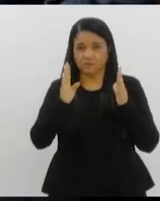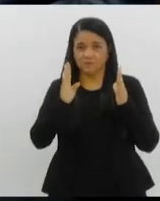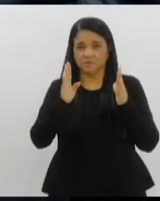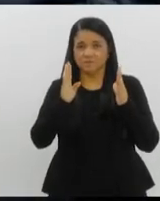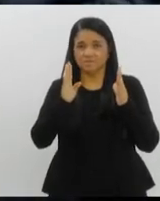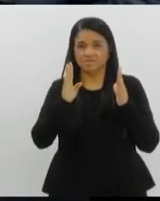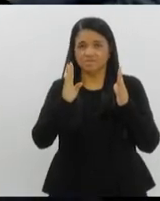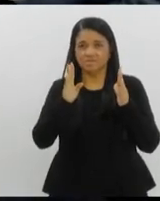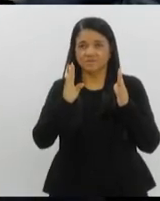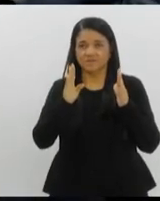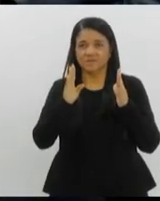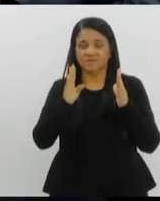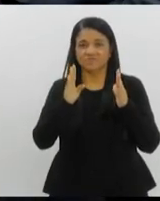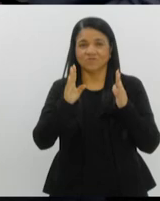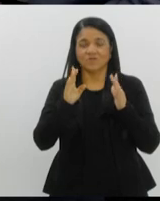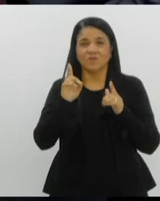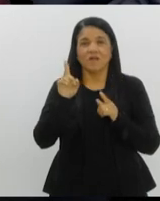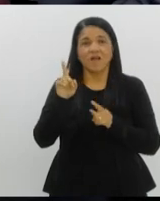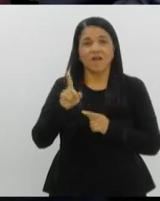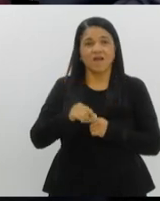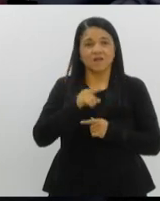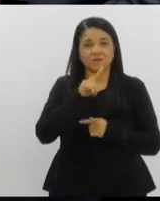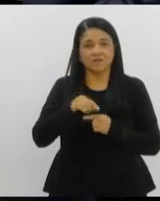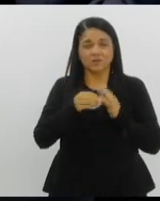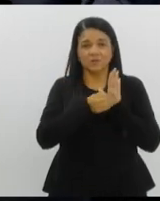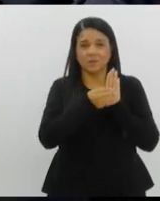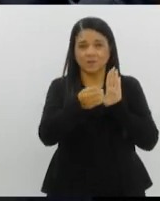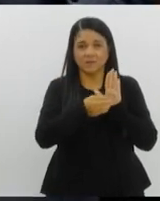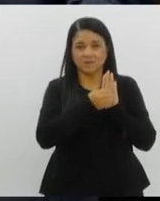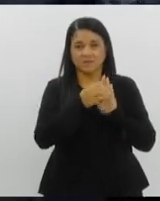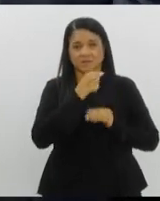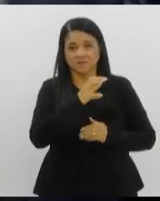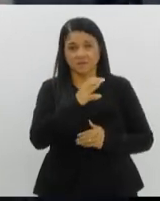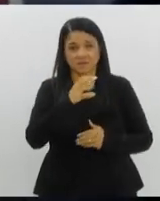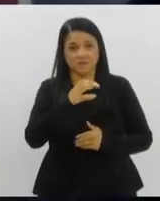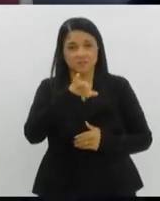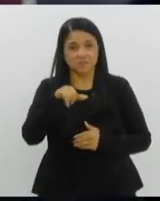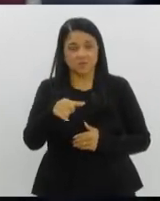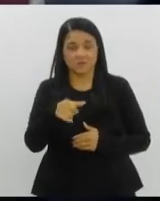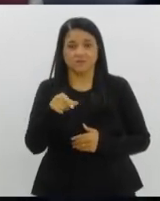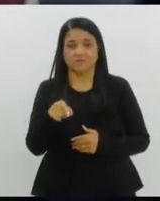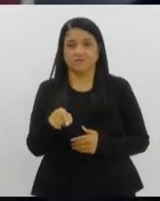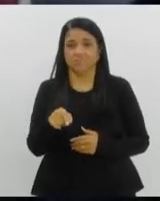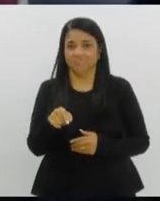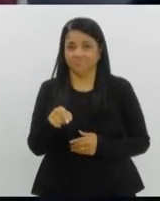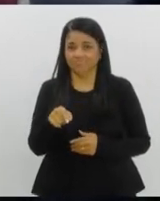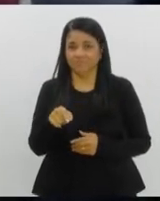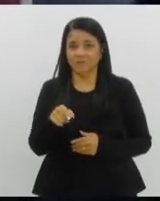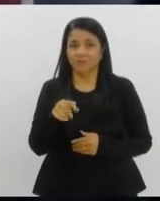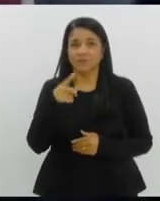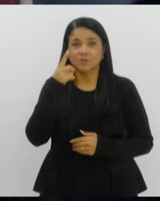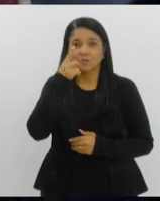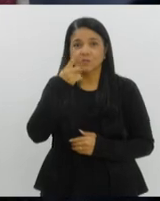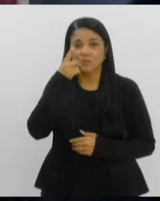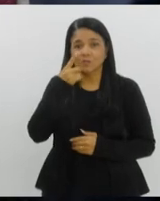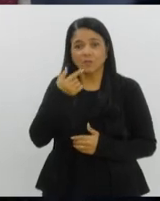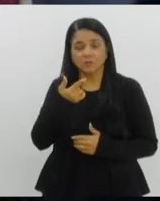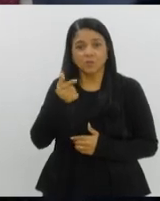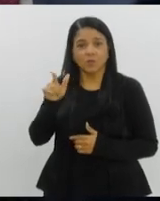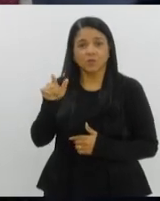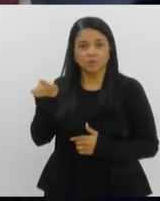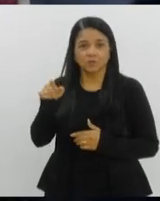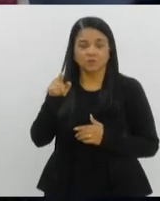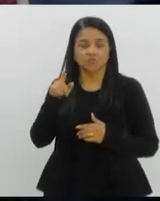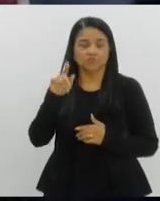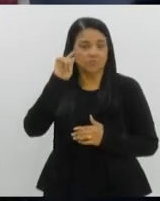Houve anulação do parecer proferido pela CCJ mediante recurso do deputado autor de outro